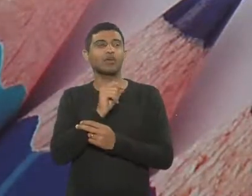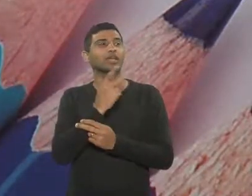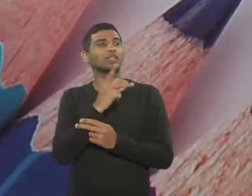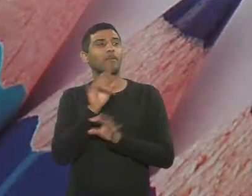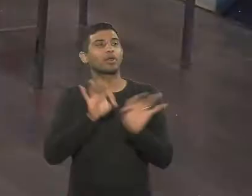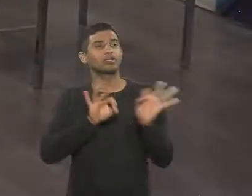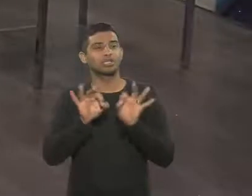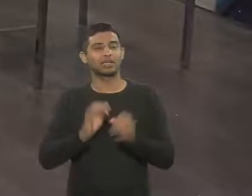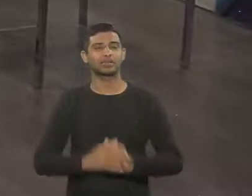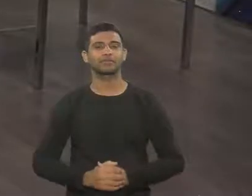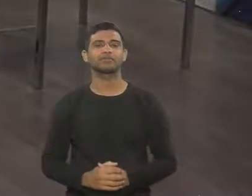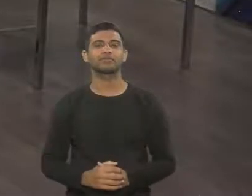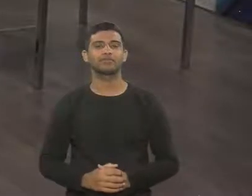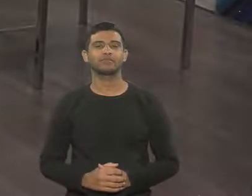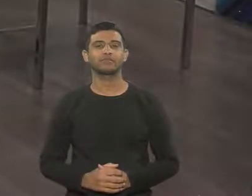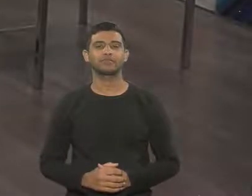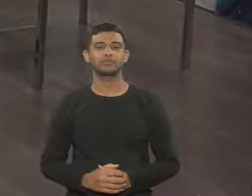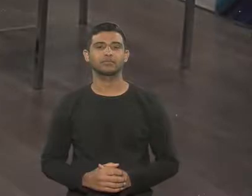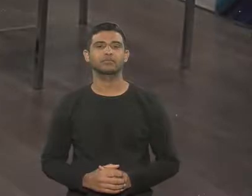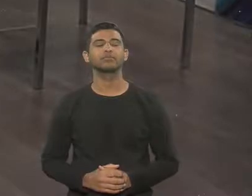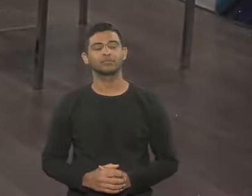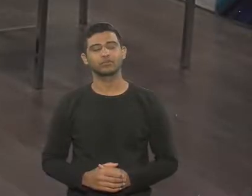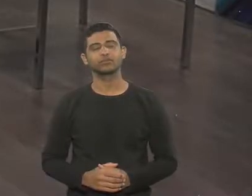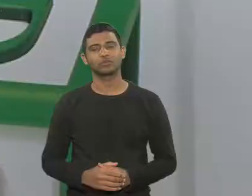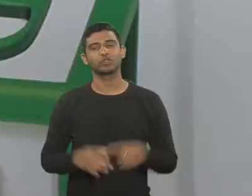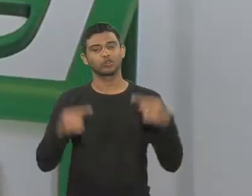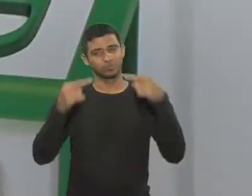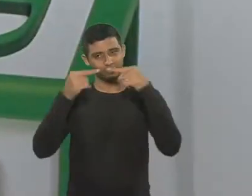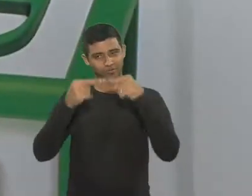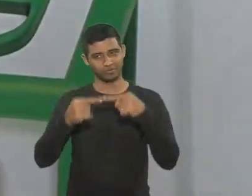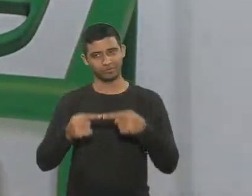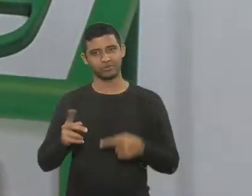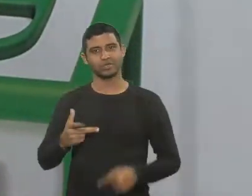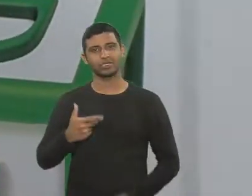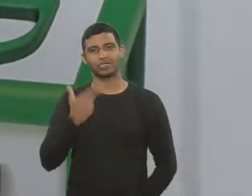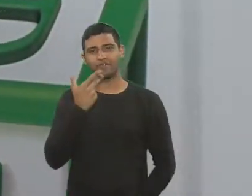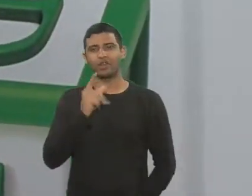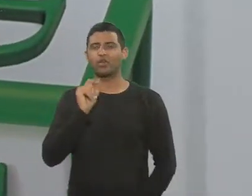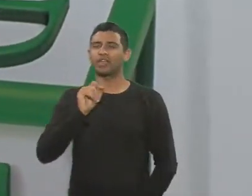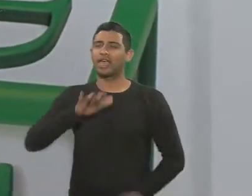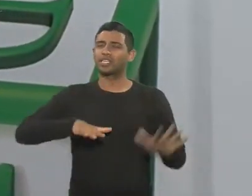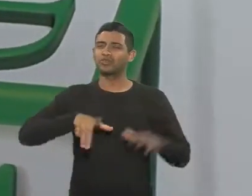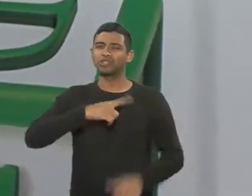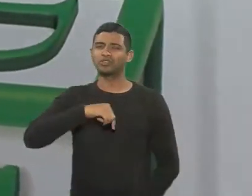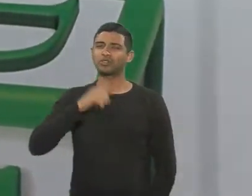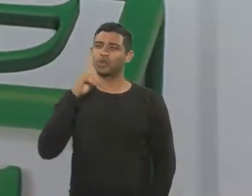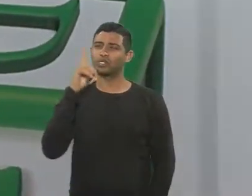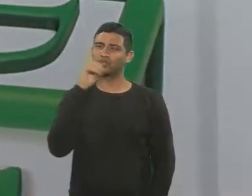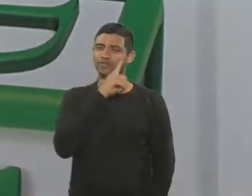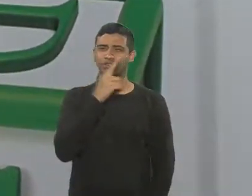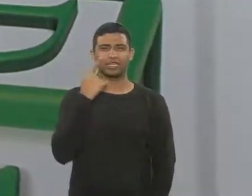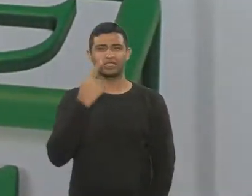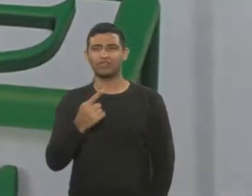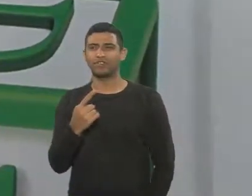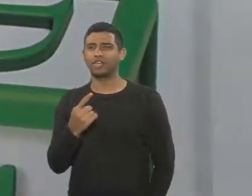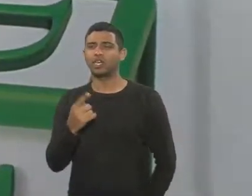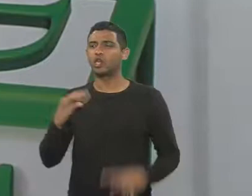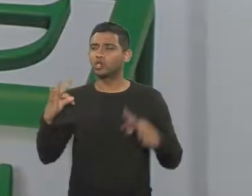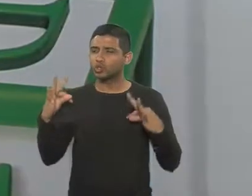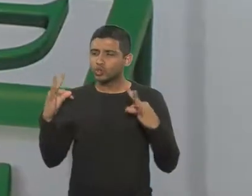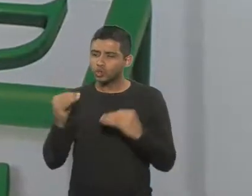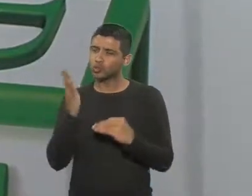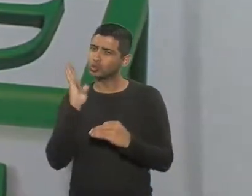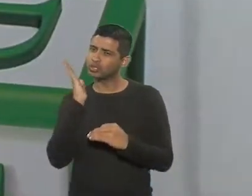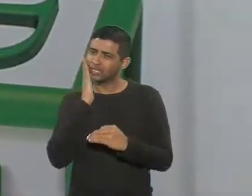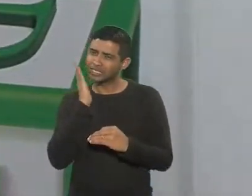seu projeto também. Então. Eu acho que tá tudo linkado. Isso que você falou da gente ter uma dificuldade, às vezes, de ter todos os sinais, todas